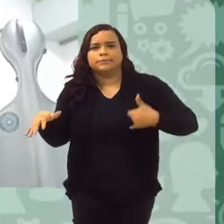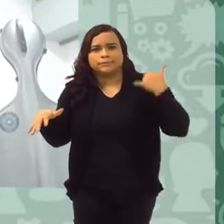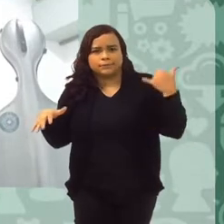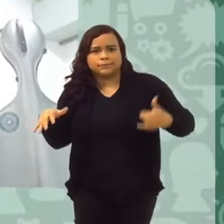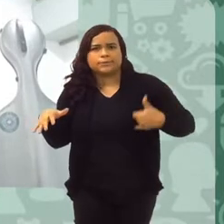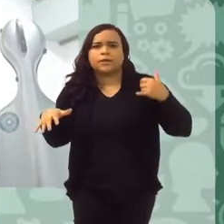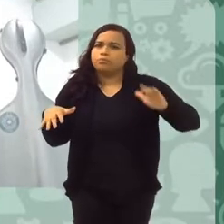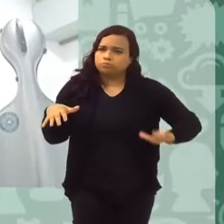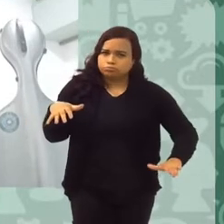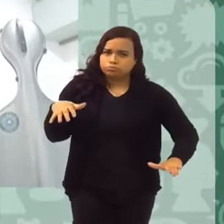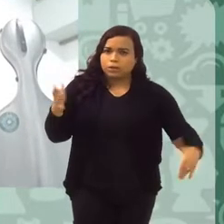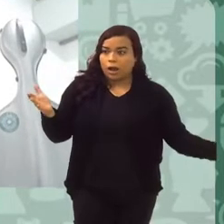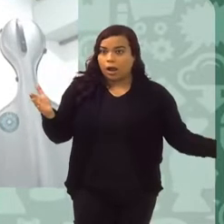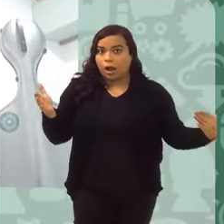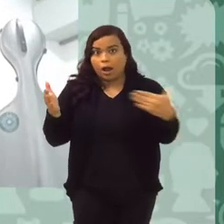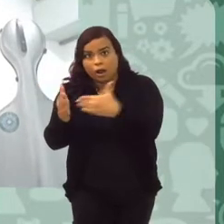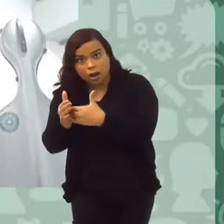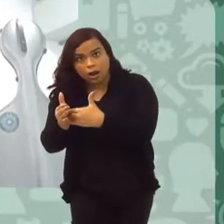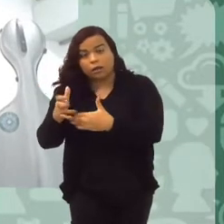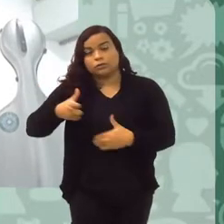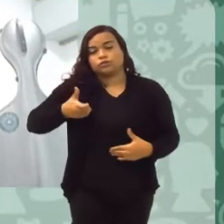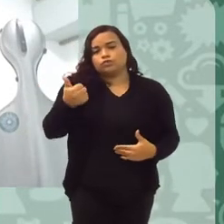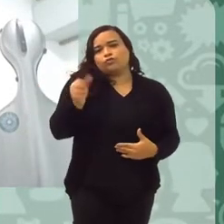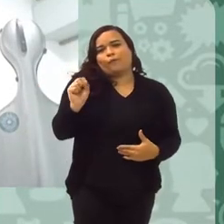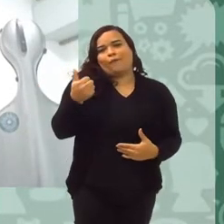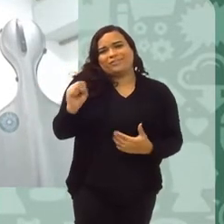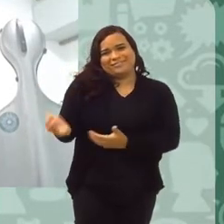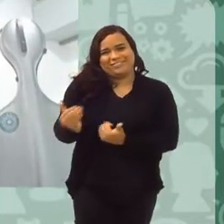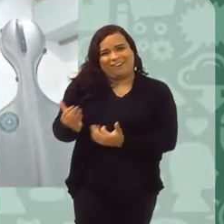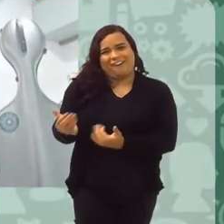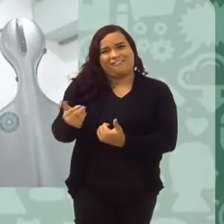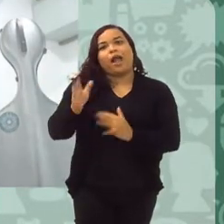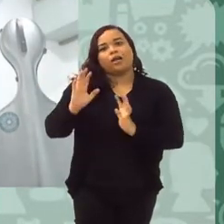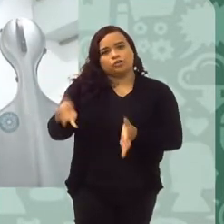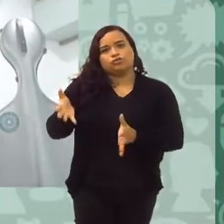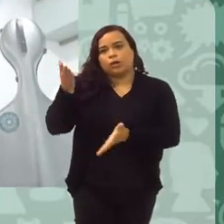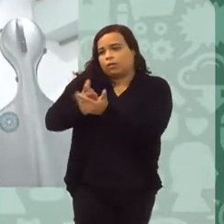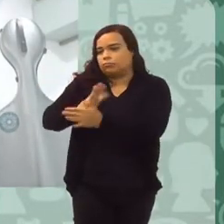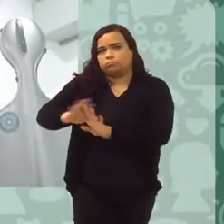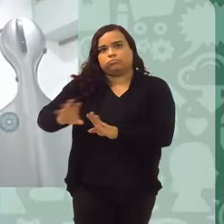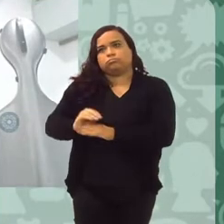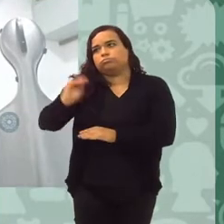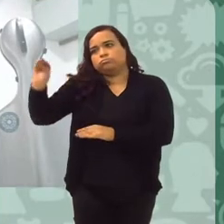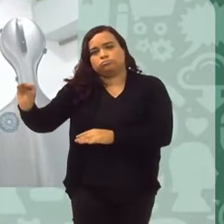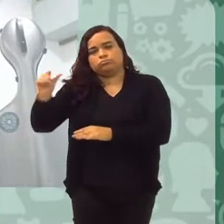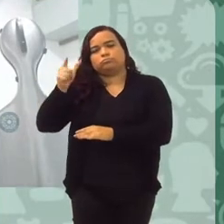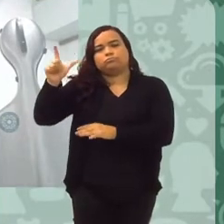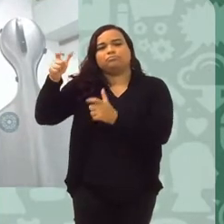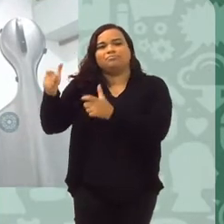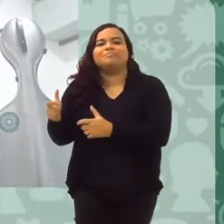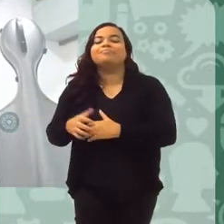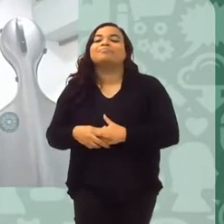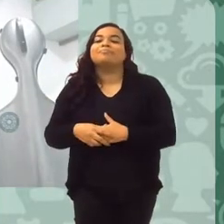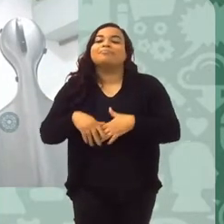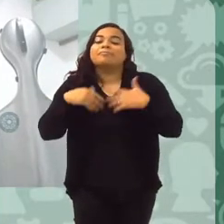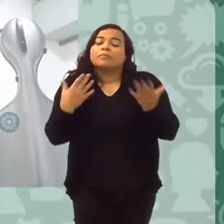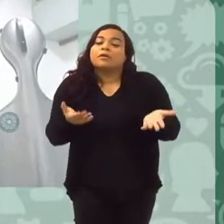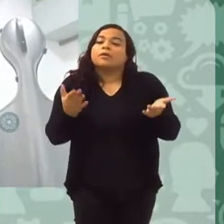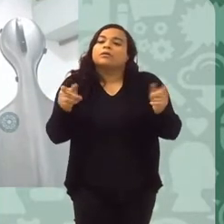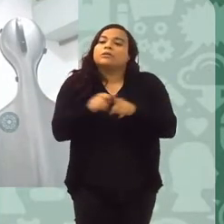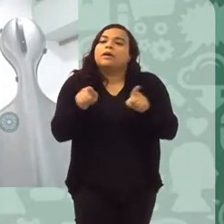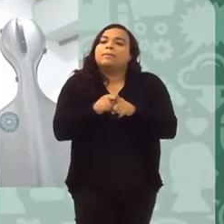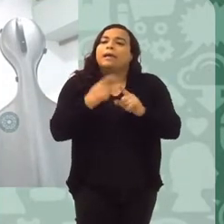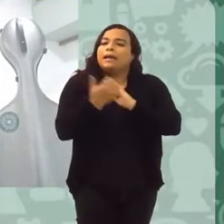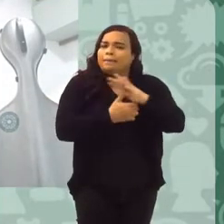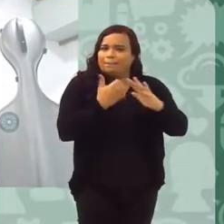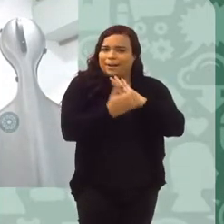crianças, bebês, até adolescentes com 18 anos, né? Quando faz 18 eles já saem. Também numa